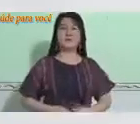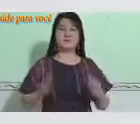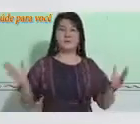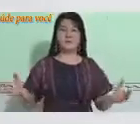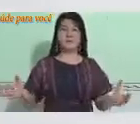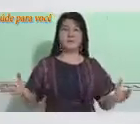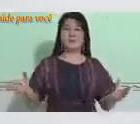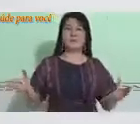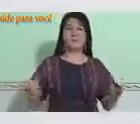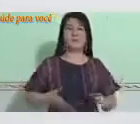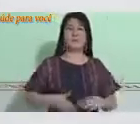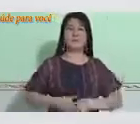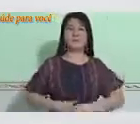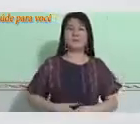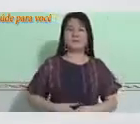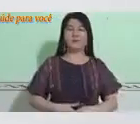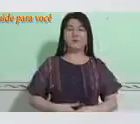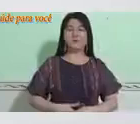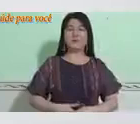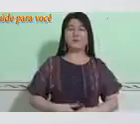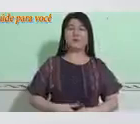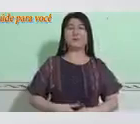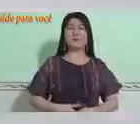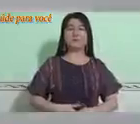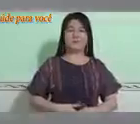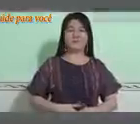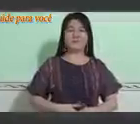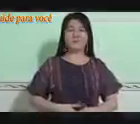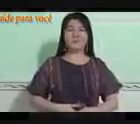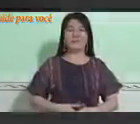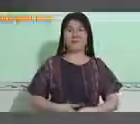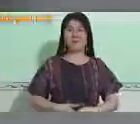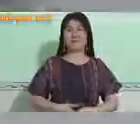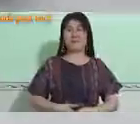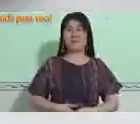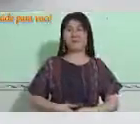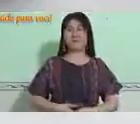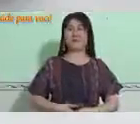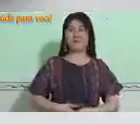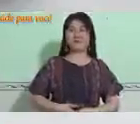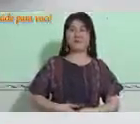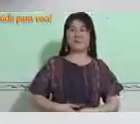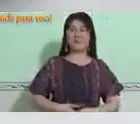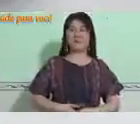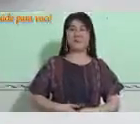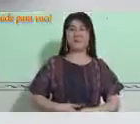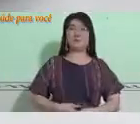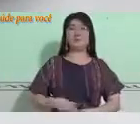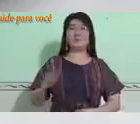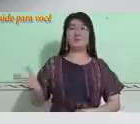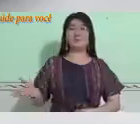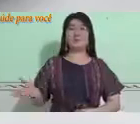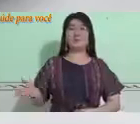2.ACPUNTUR. A acupuntura também é uma ótima aliada no tratamento para enxaquecas, pois não possui efeitos secundários